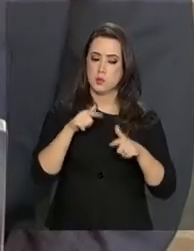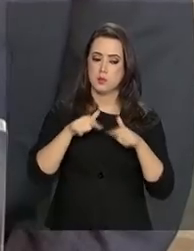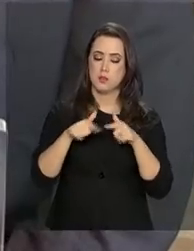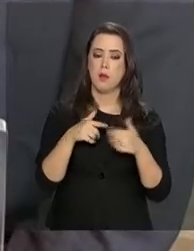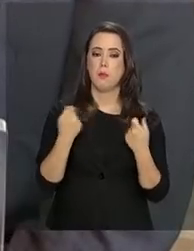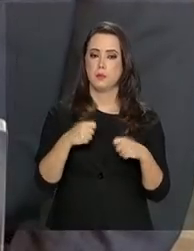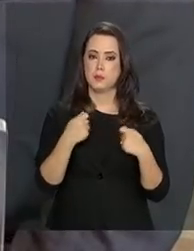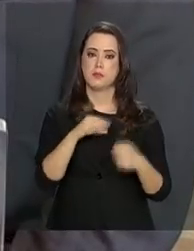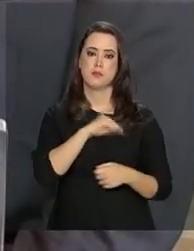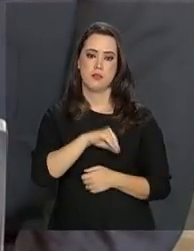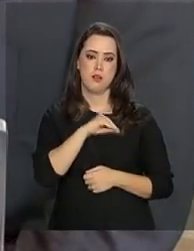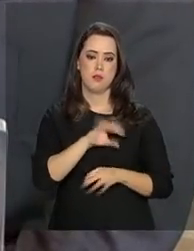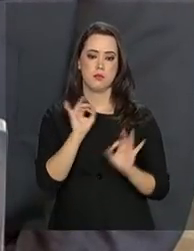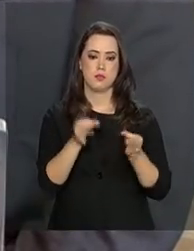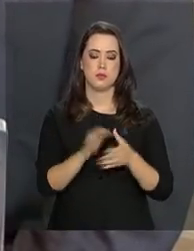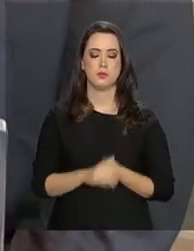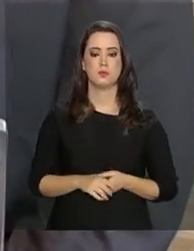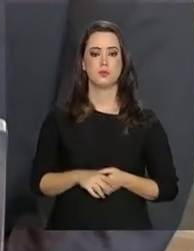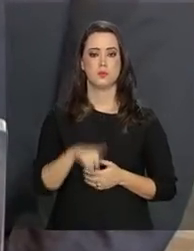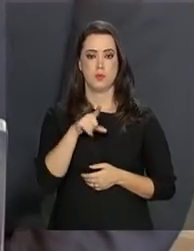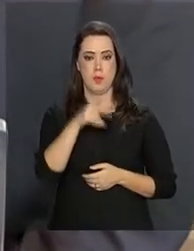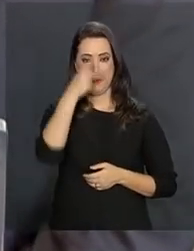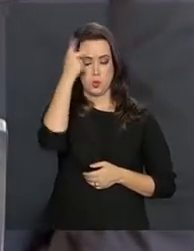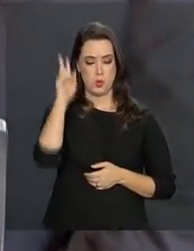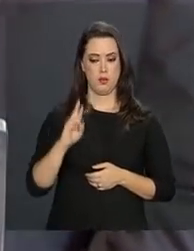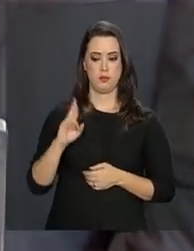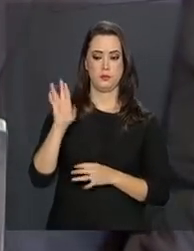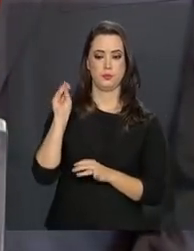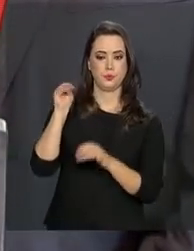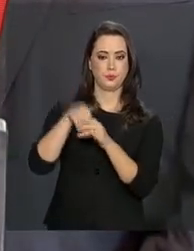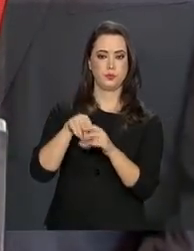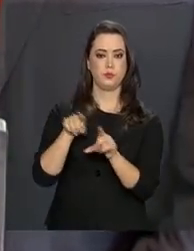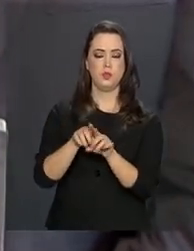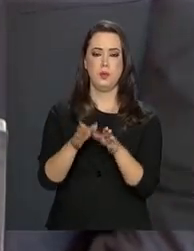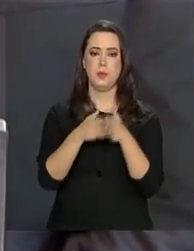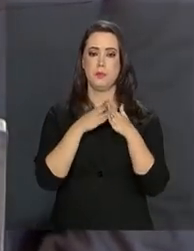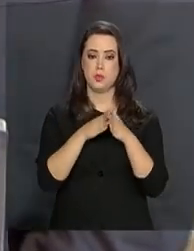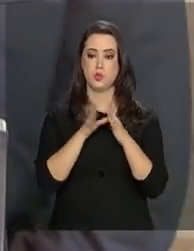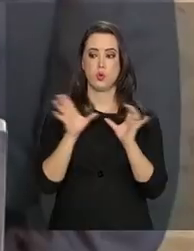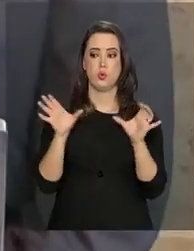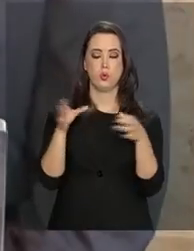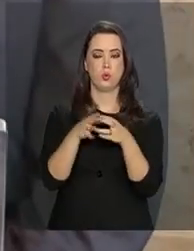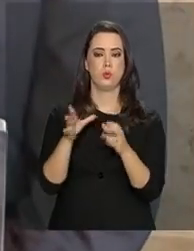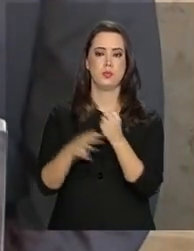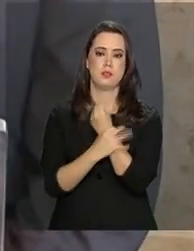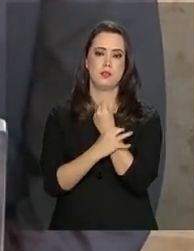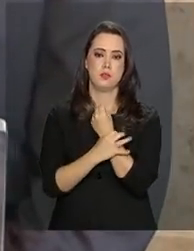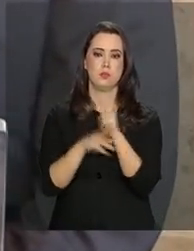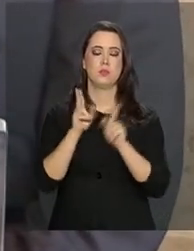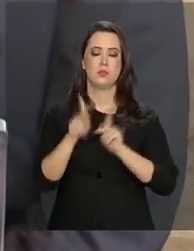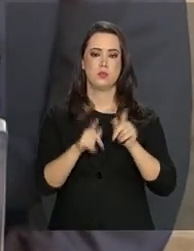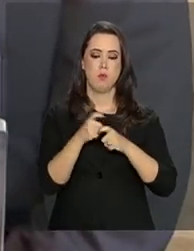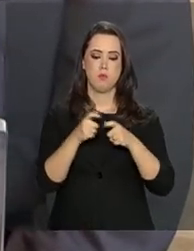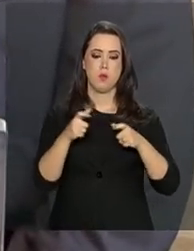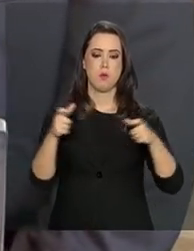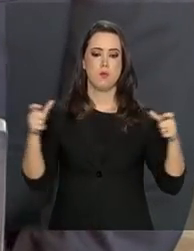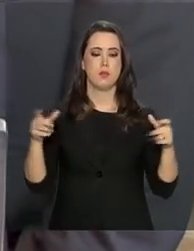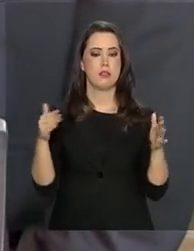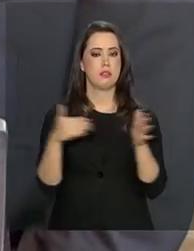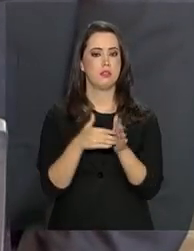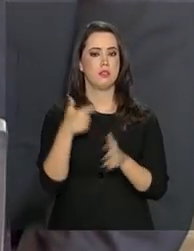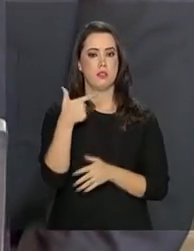interventor antônio donário também disse que pediu que a intervenção na área da segurança pública se estenda até